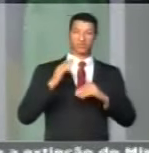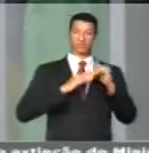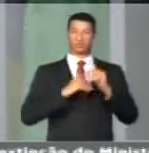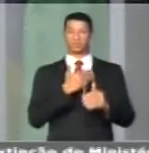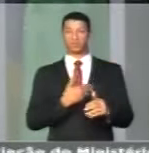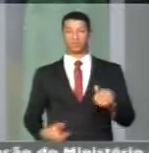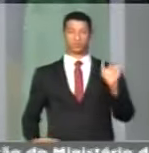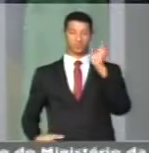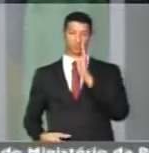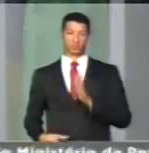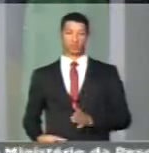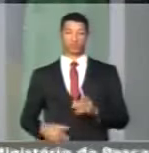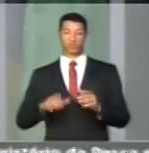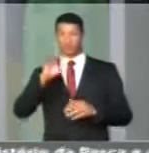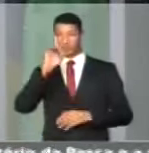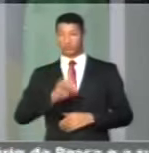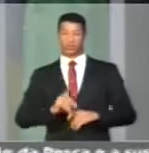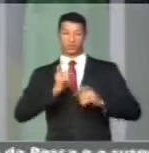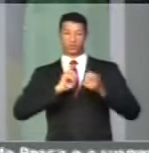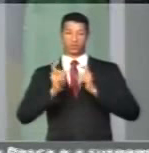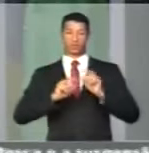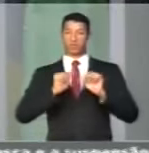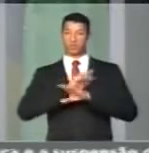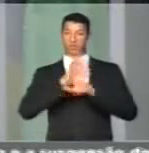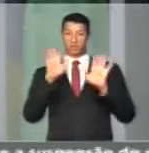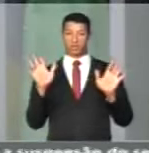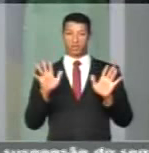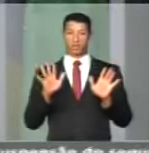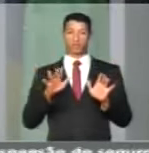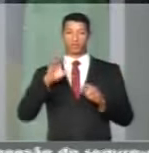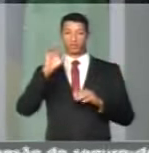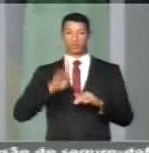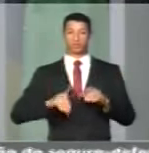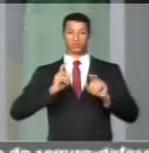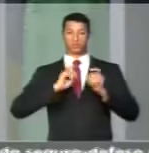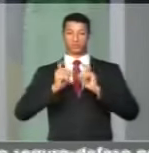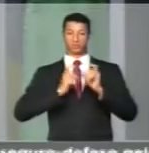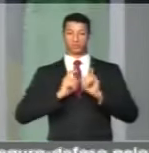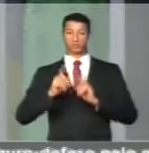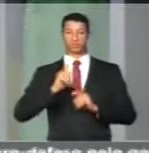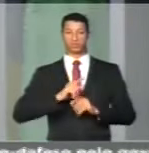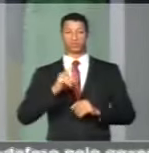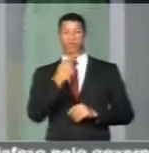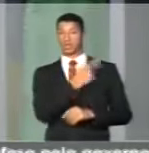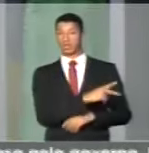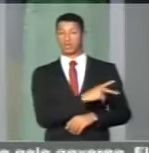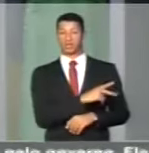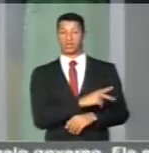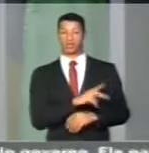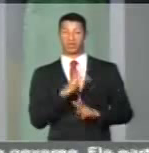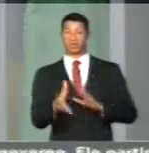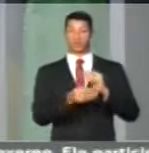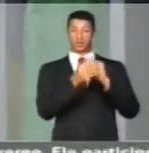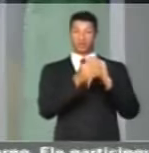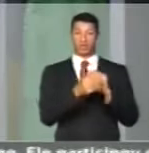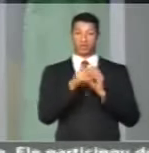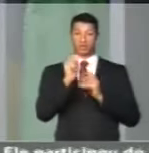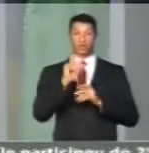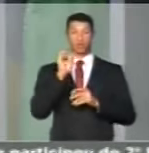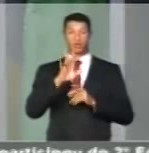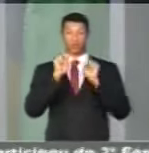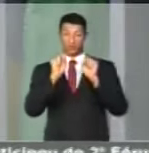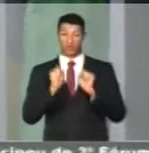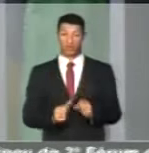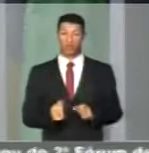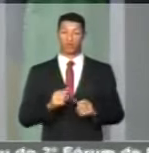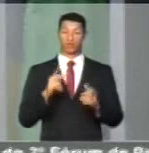pública nacional. O direito administrativo é muito claro. O direito administrativo, ele coloca que só se